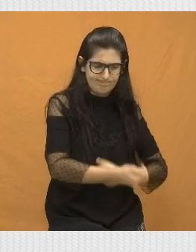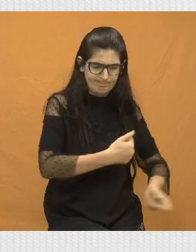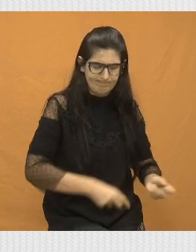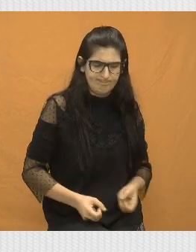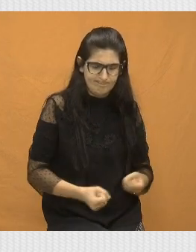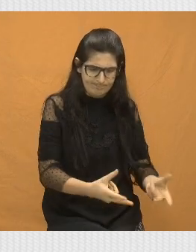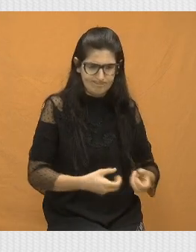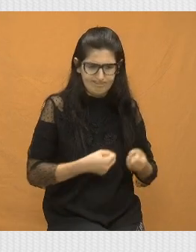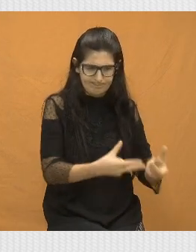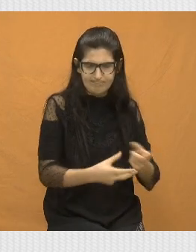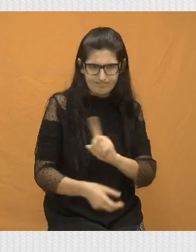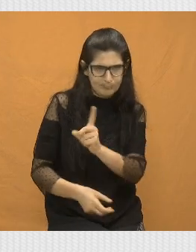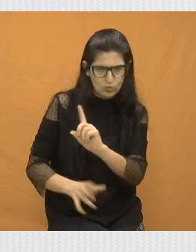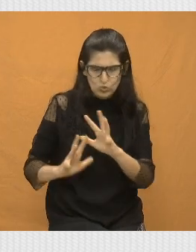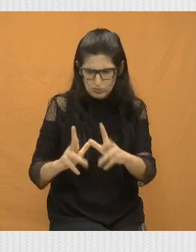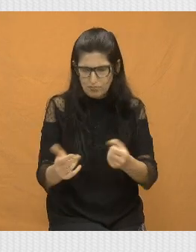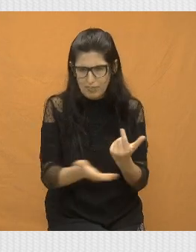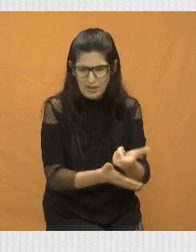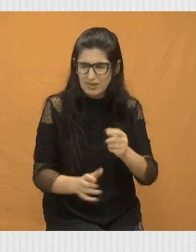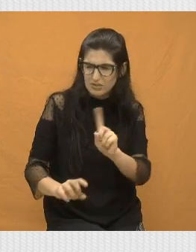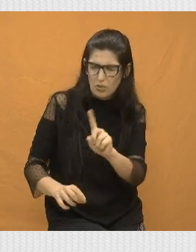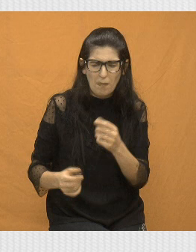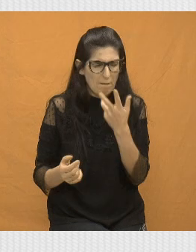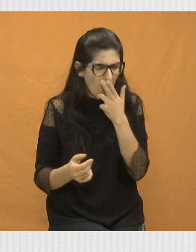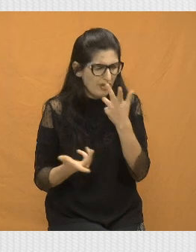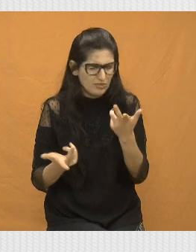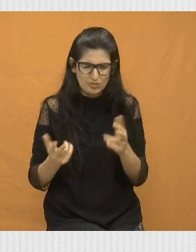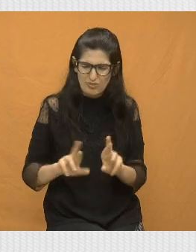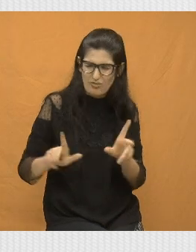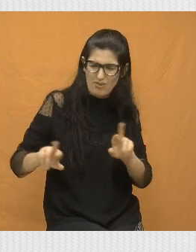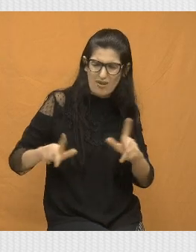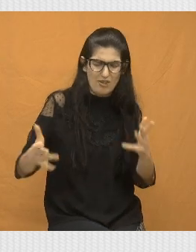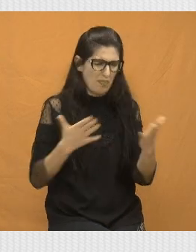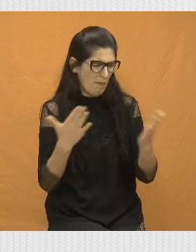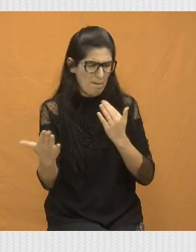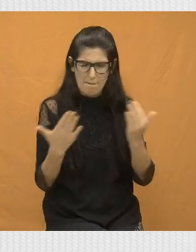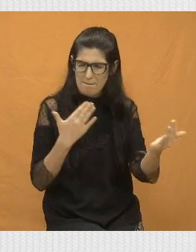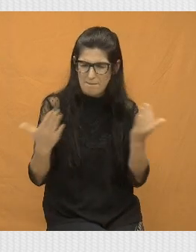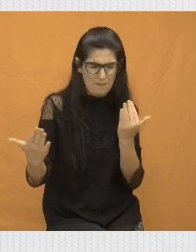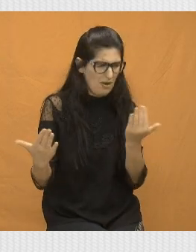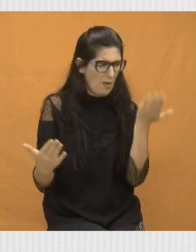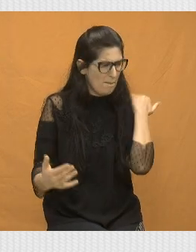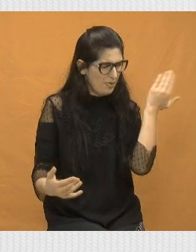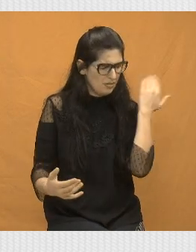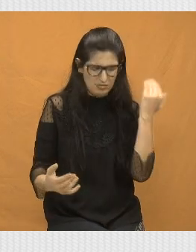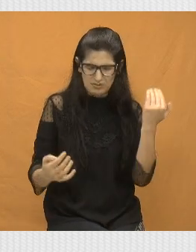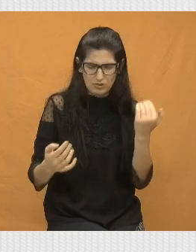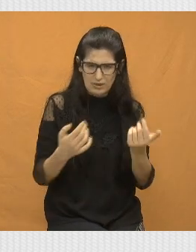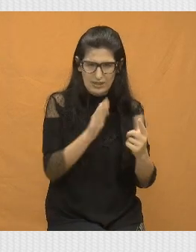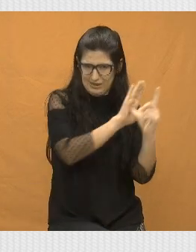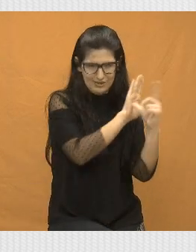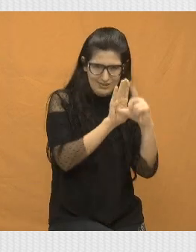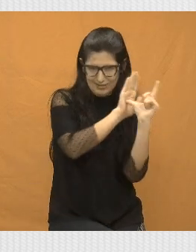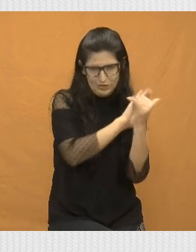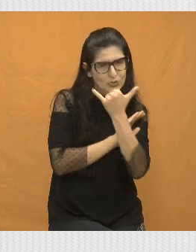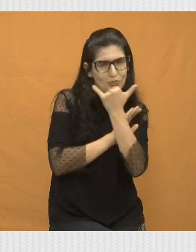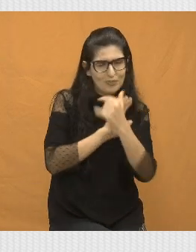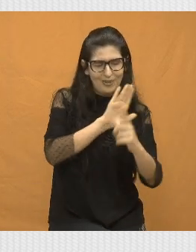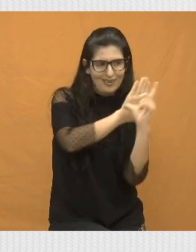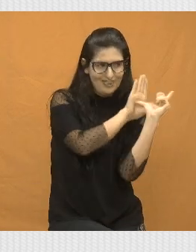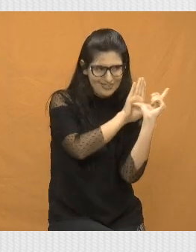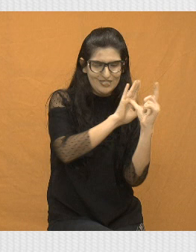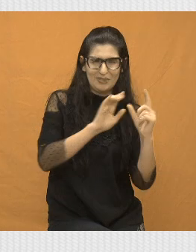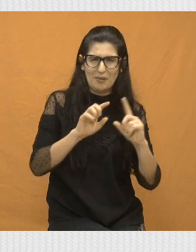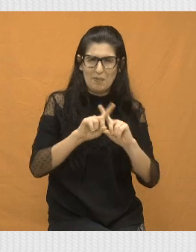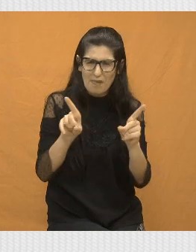parece um pouco diferenciado do que visto anteriormente, mas são receitas específicas. Aí temos a aplicação obrigatória